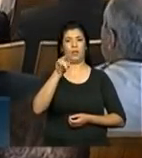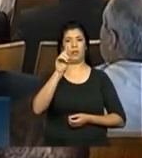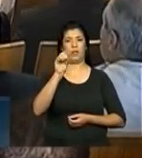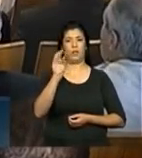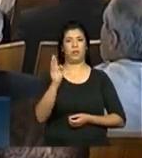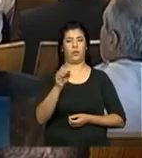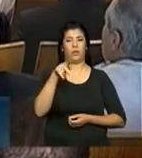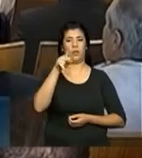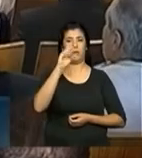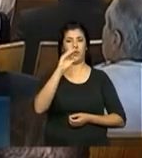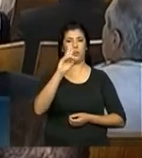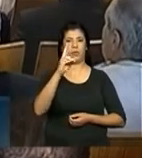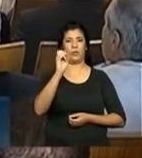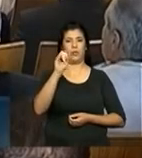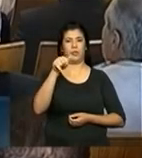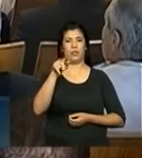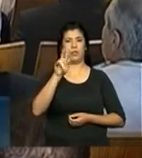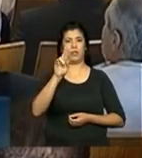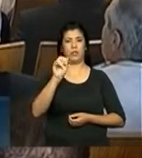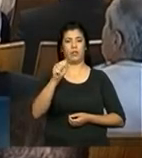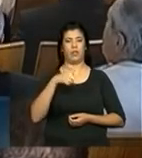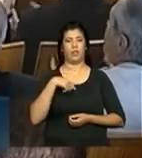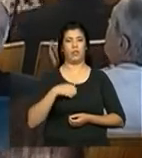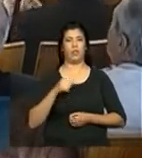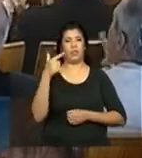vice-presidente da Câmara dos